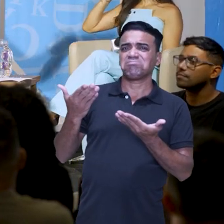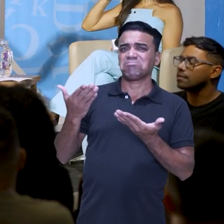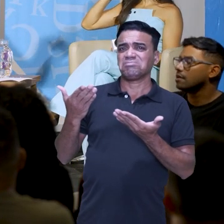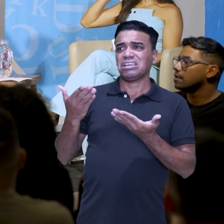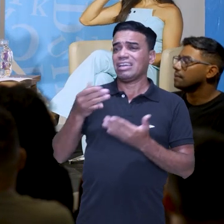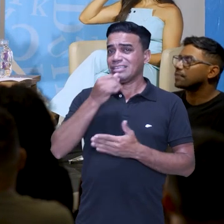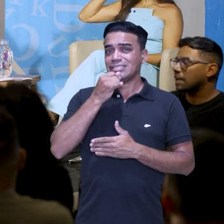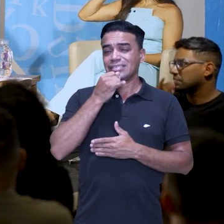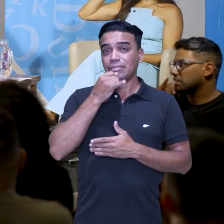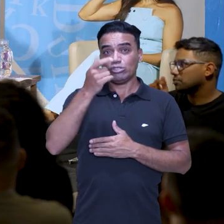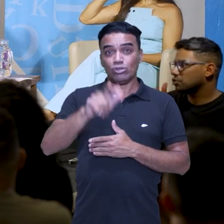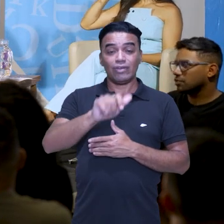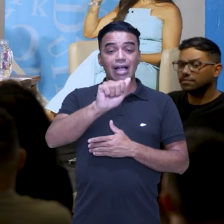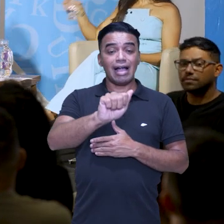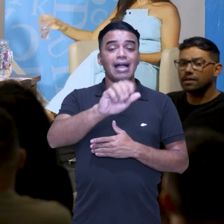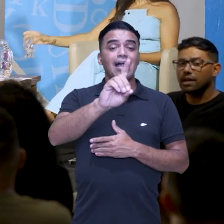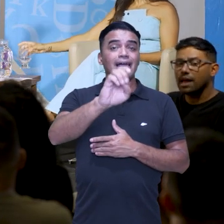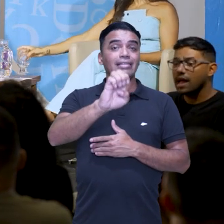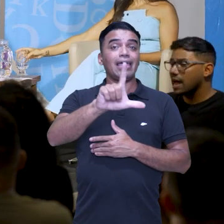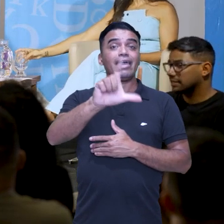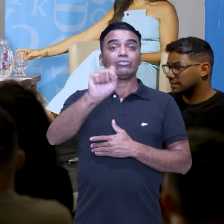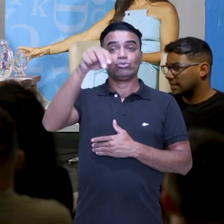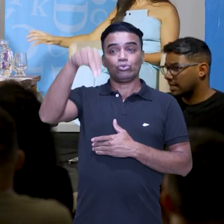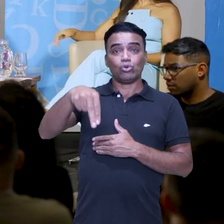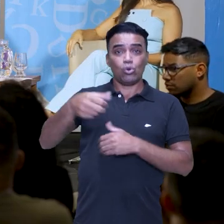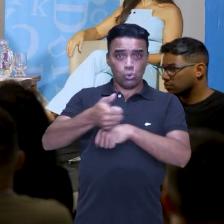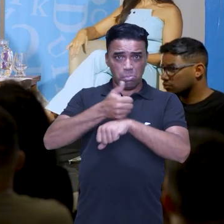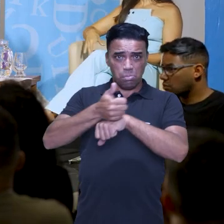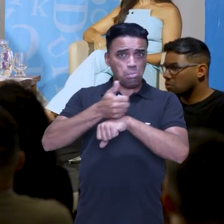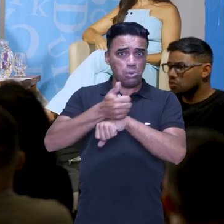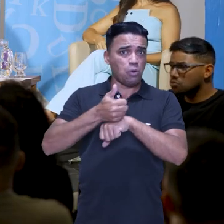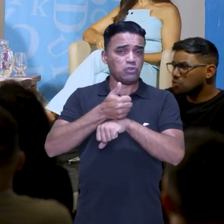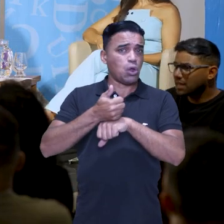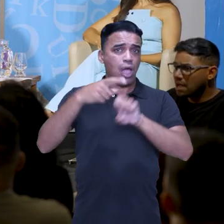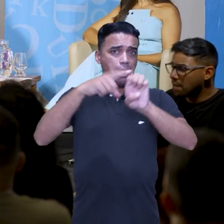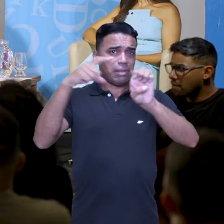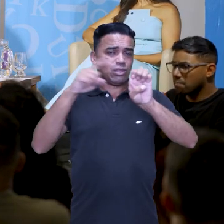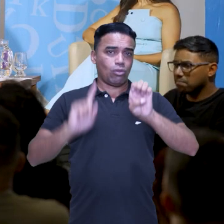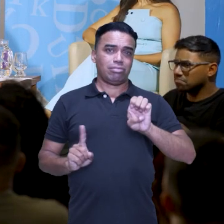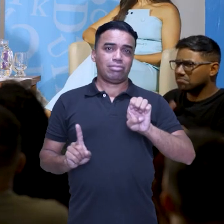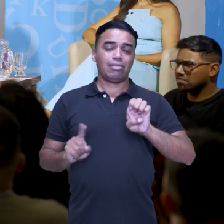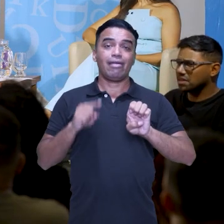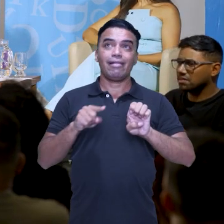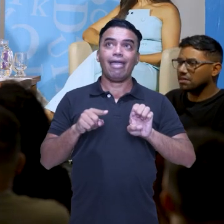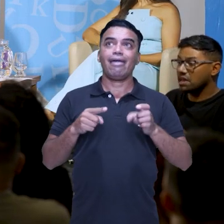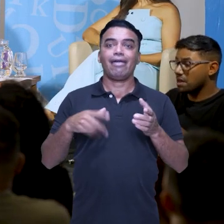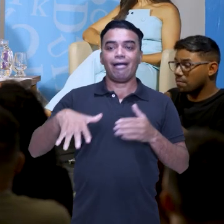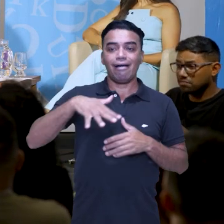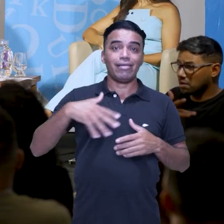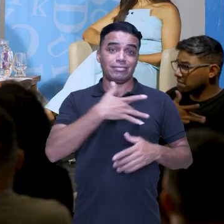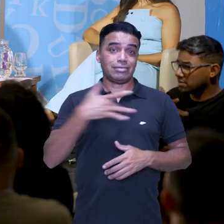vou citar o exemplo novamente do Adelson, mas o Adelson ele não é um profissional, né? Ele não é um empreendedor. Ele é um profissional